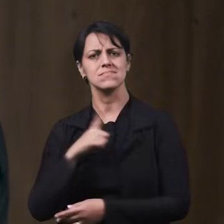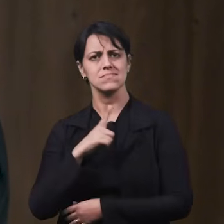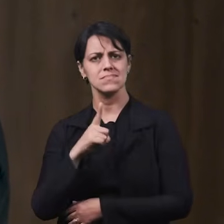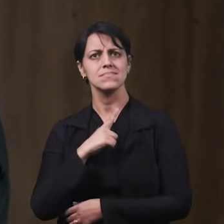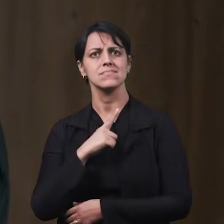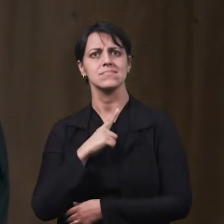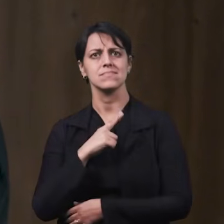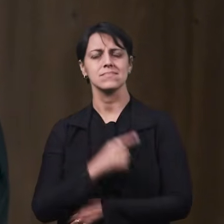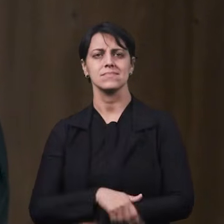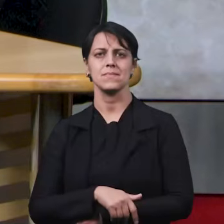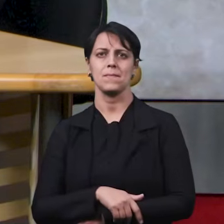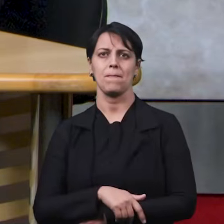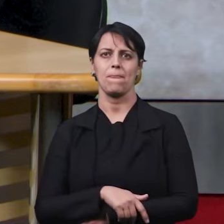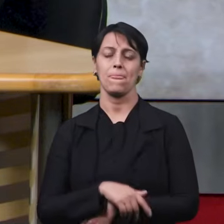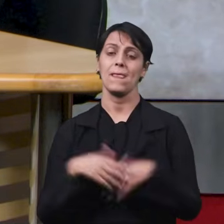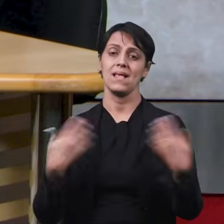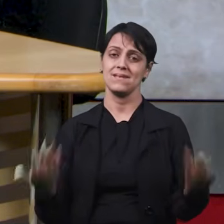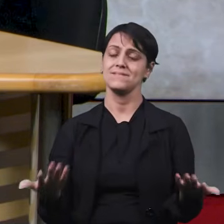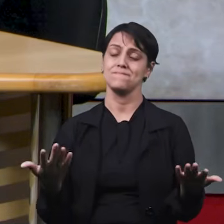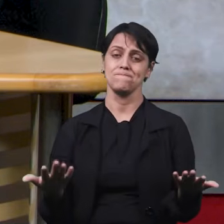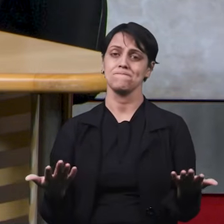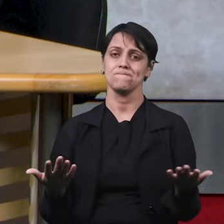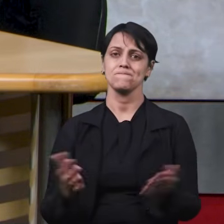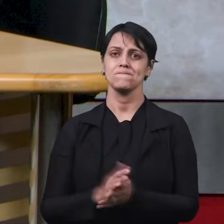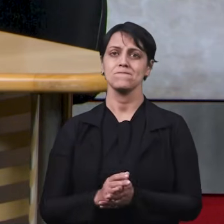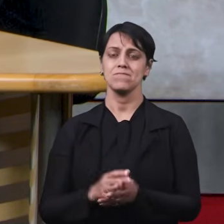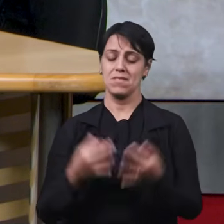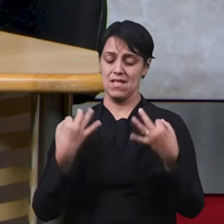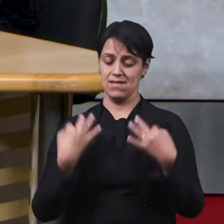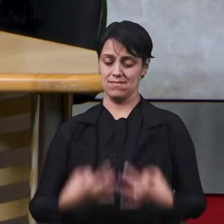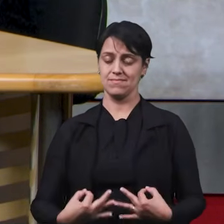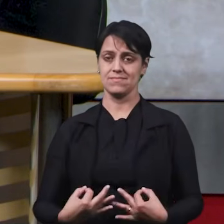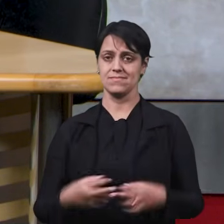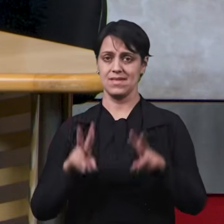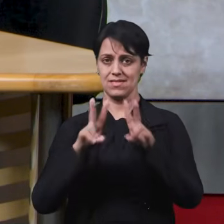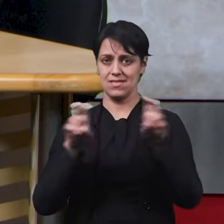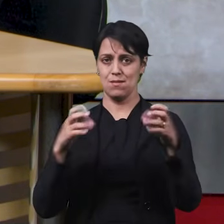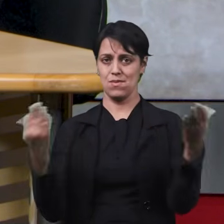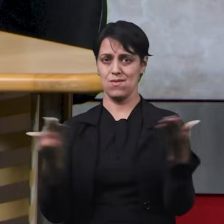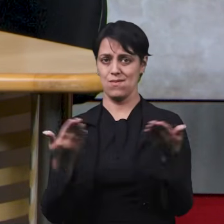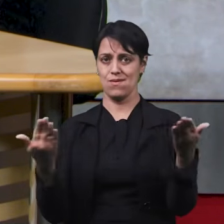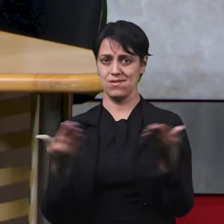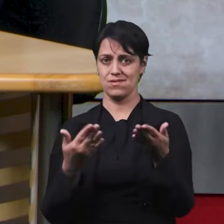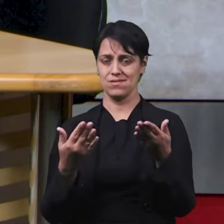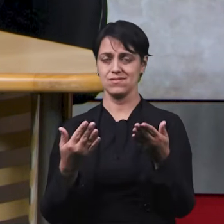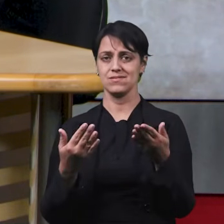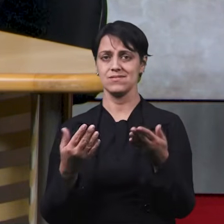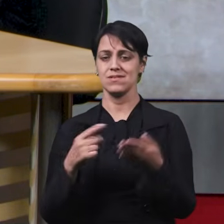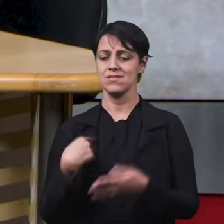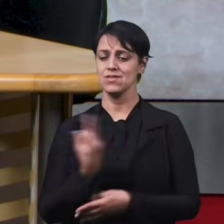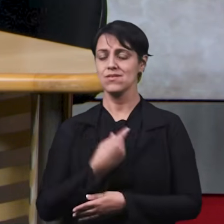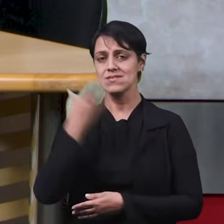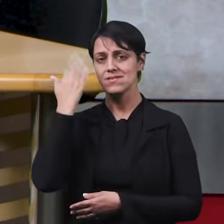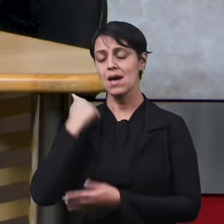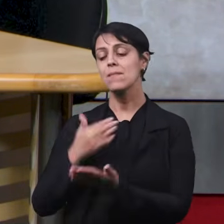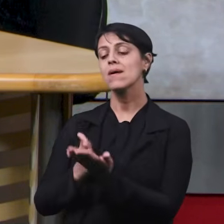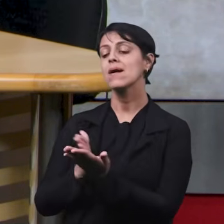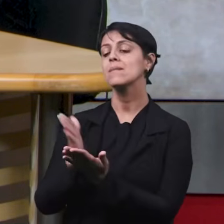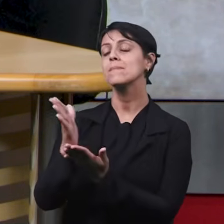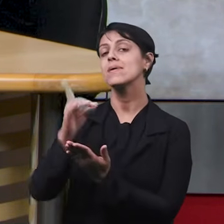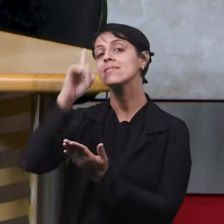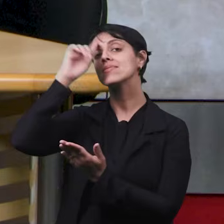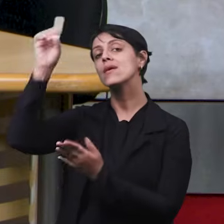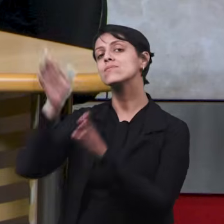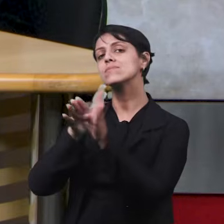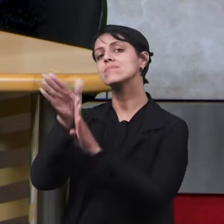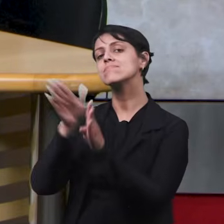início do programa, né? Então é isso. Retidão, o nosso tema de hoje, é o caminho que Deus te orienta.